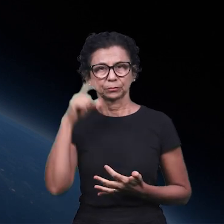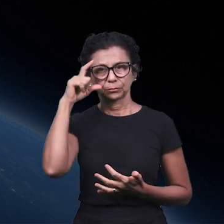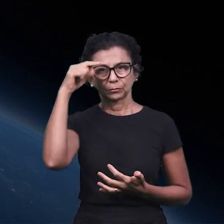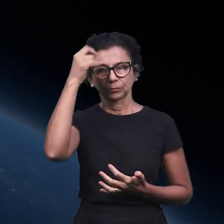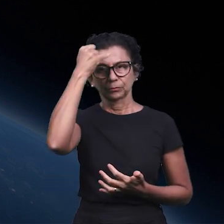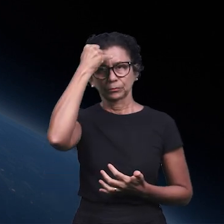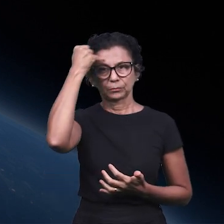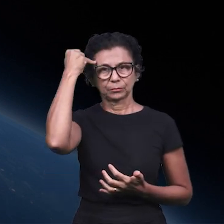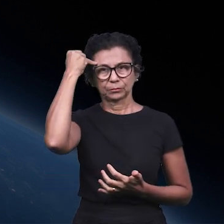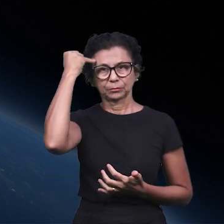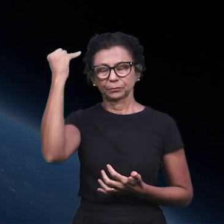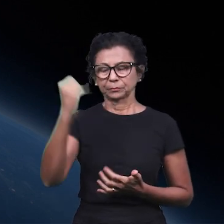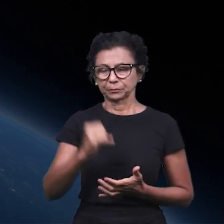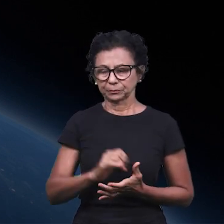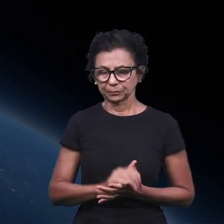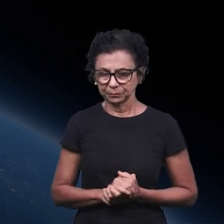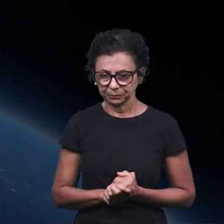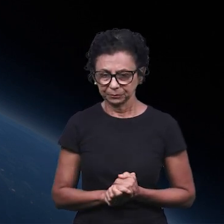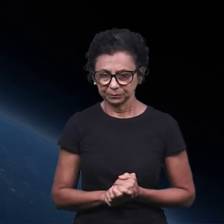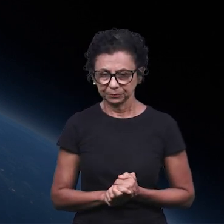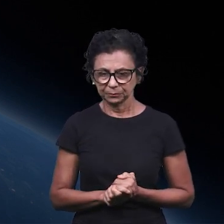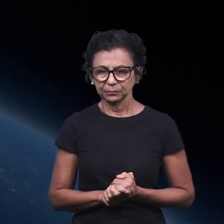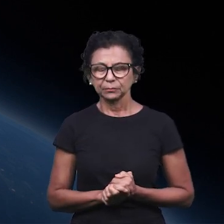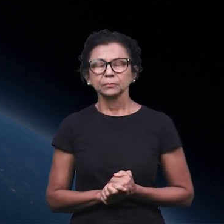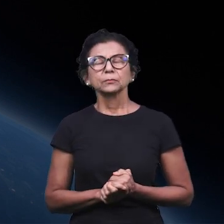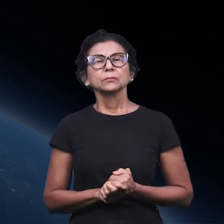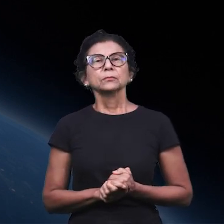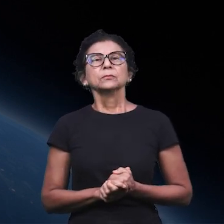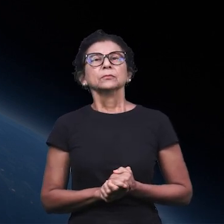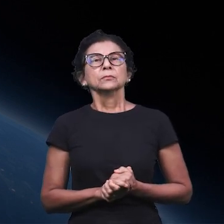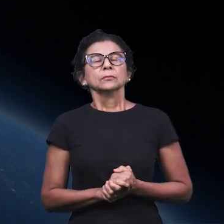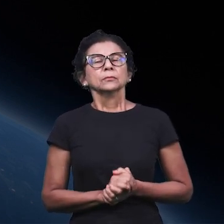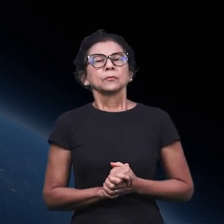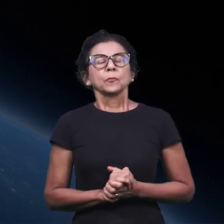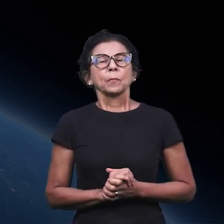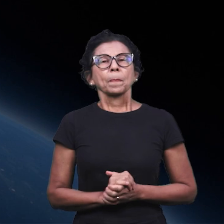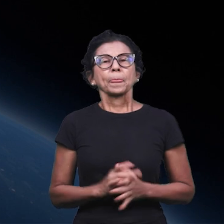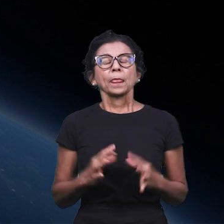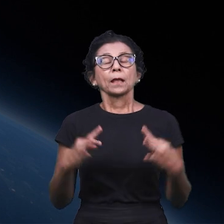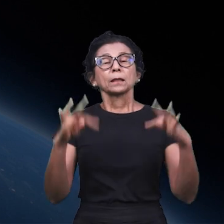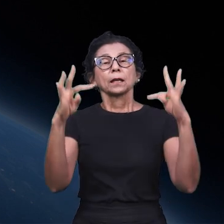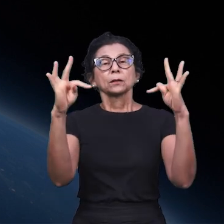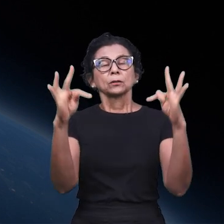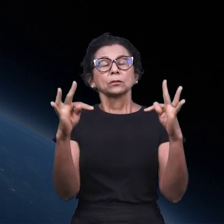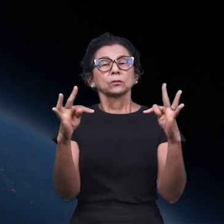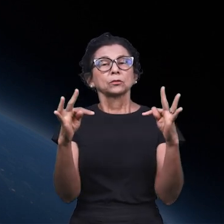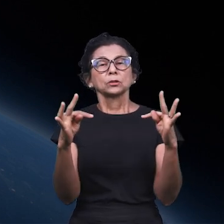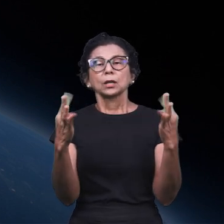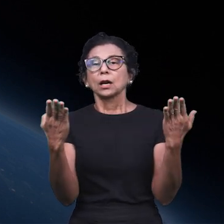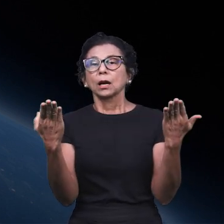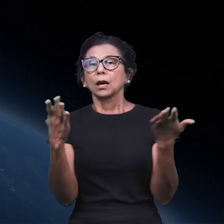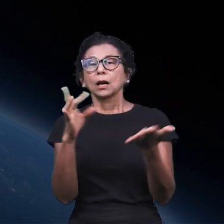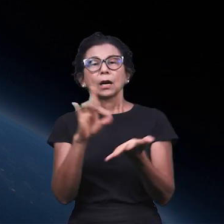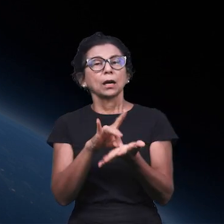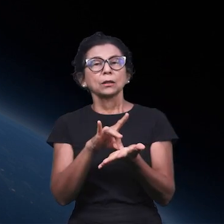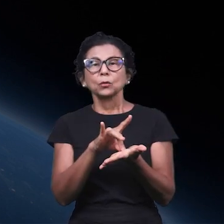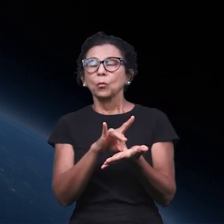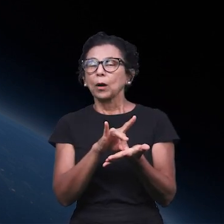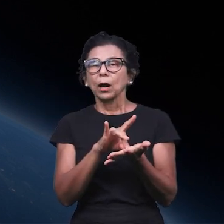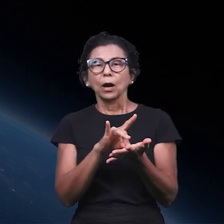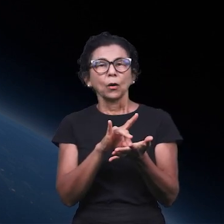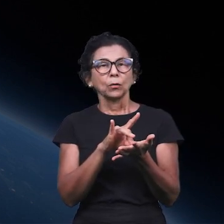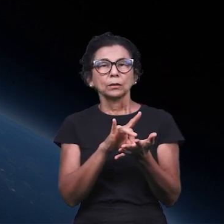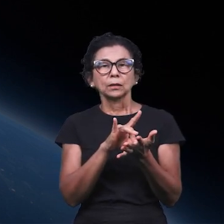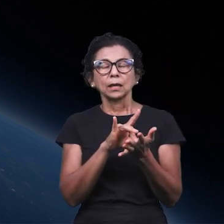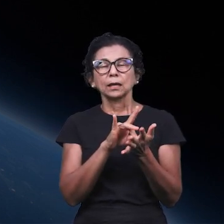abrangência do alcance dessa mensagem, da palavra, né? E aí, com isso, velocidade da informação,